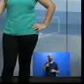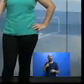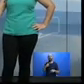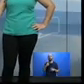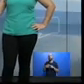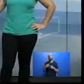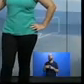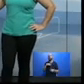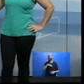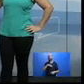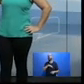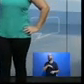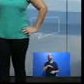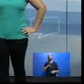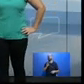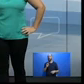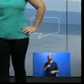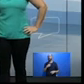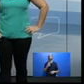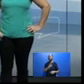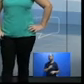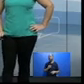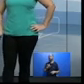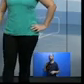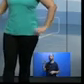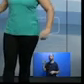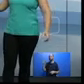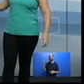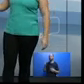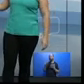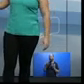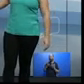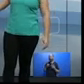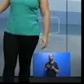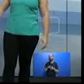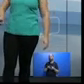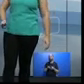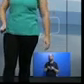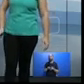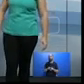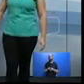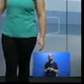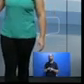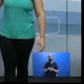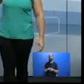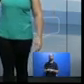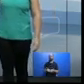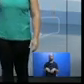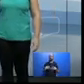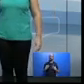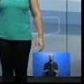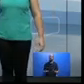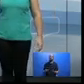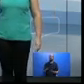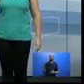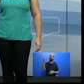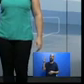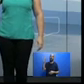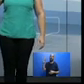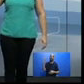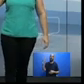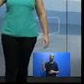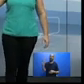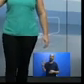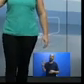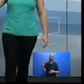pode pegar? Nós também queremos. E aí os franceses começaram a vir aqui